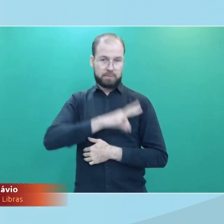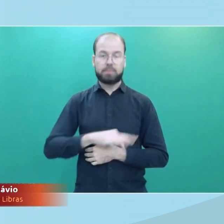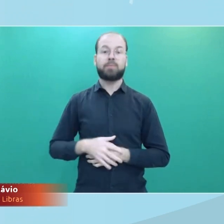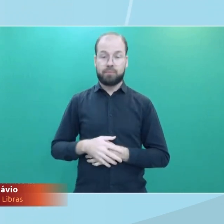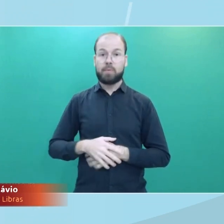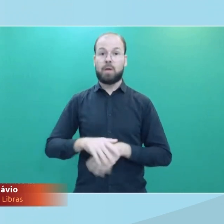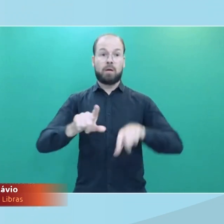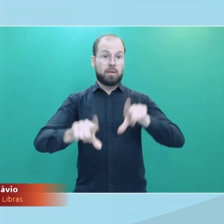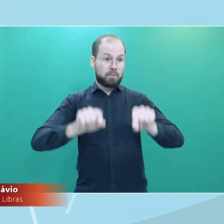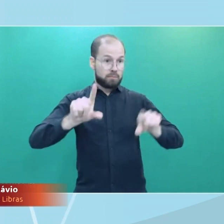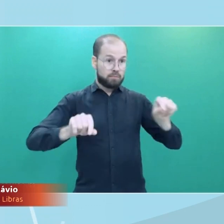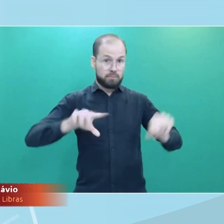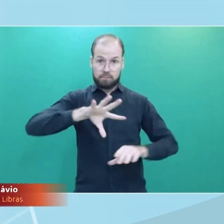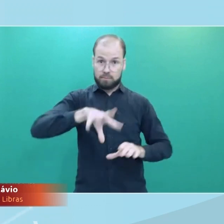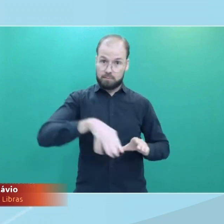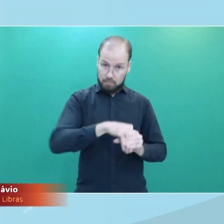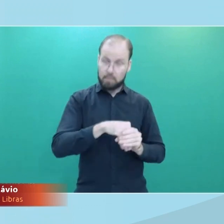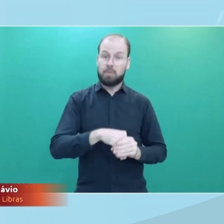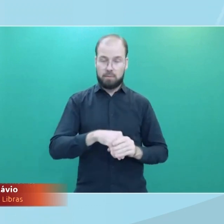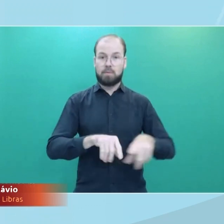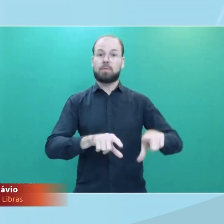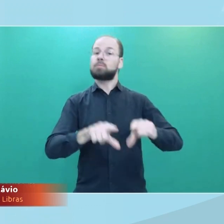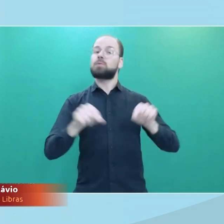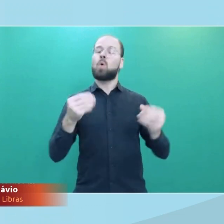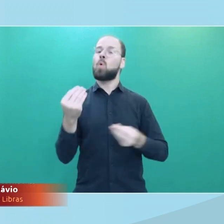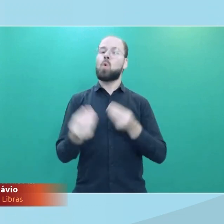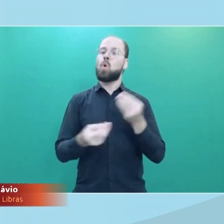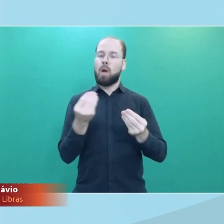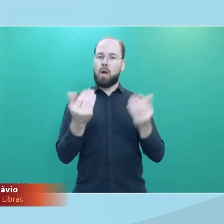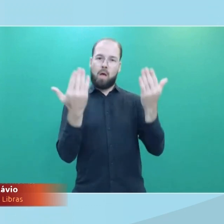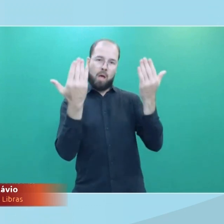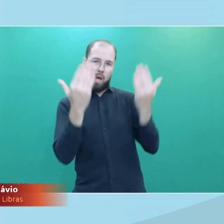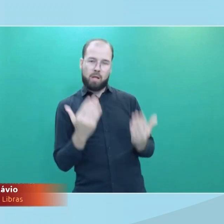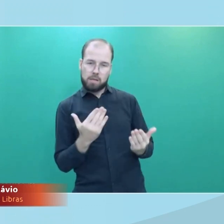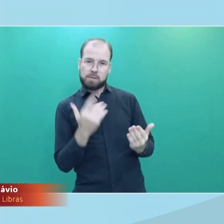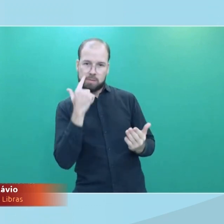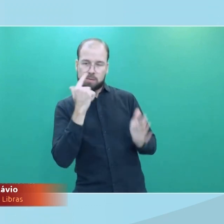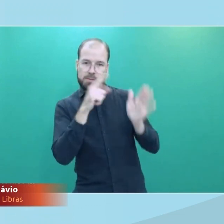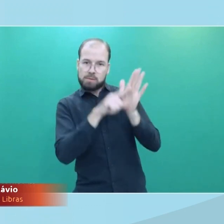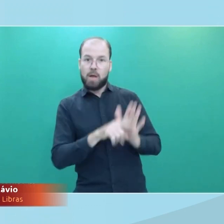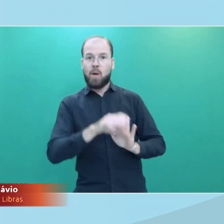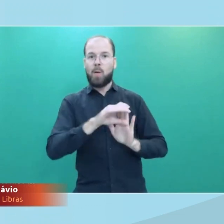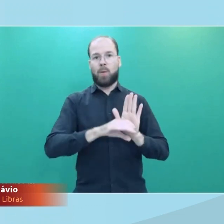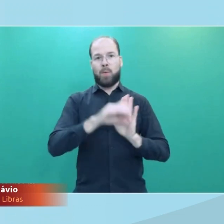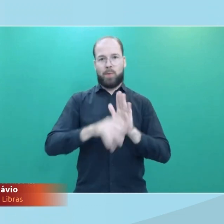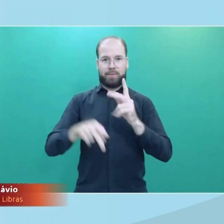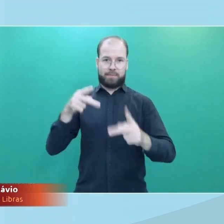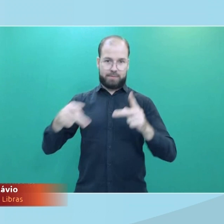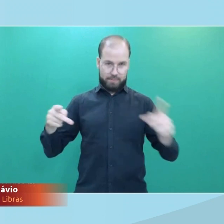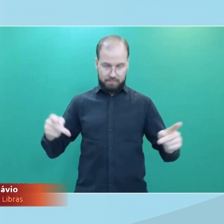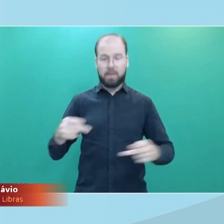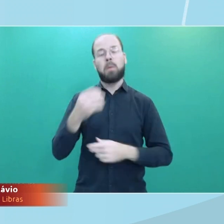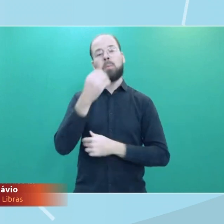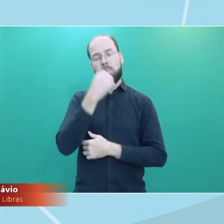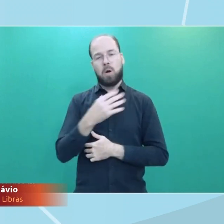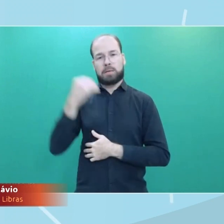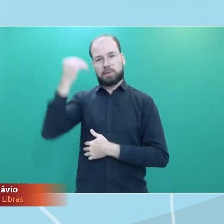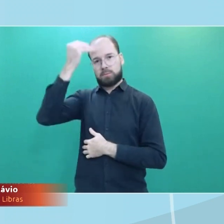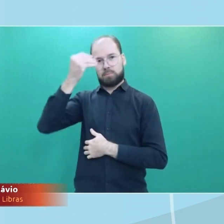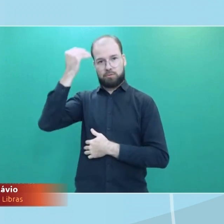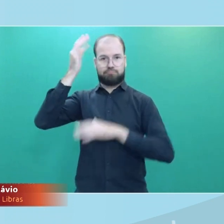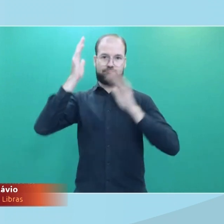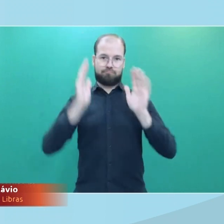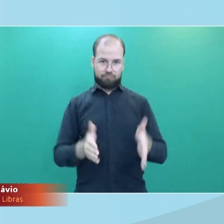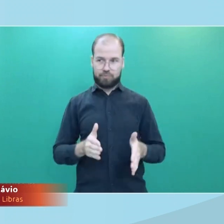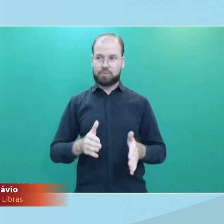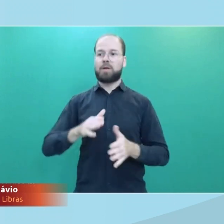essas comissões, será feita por meio da análise dos currículos. E óbvio que é bom, né, ter experiência na área do audiovisual. O resultado do